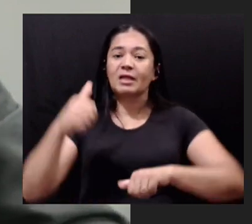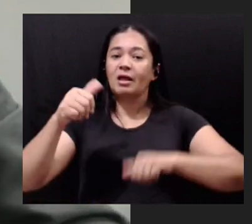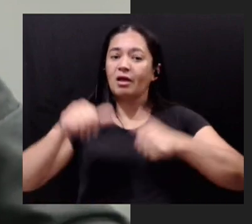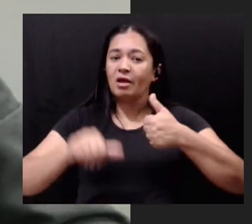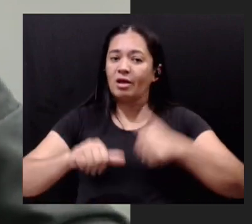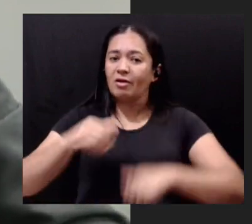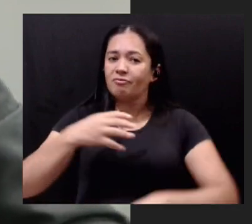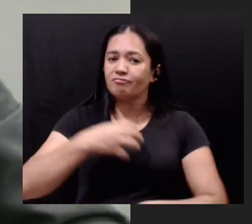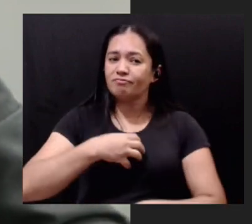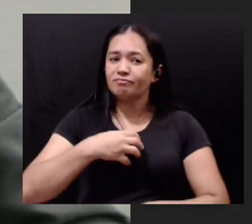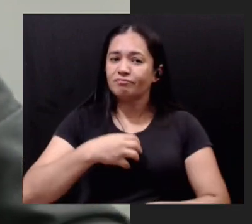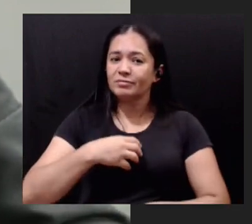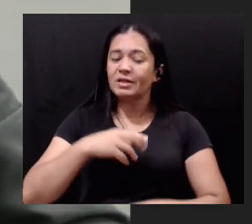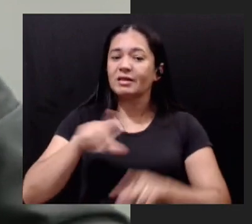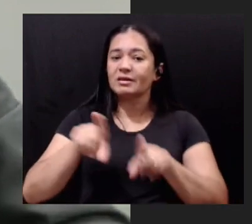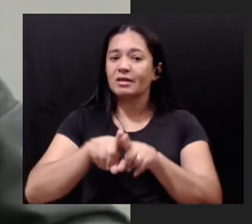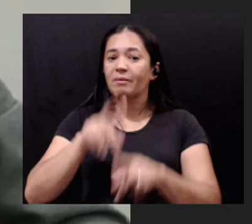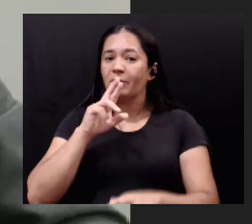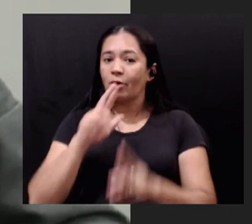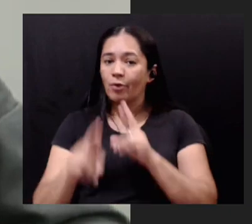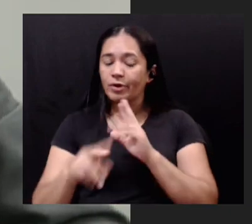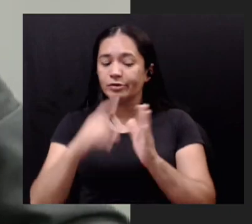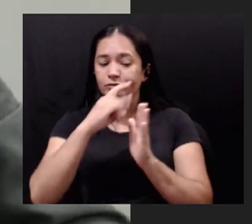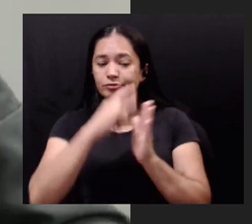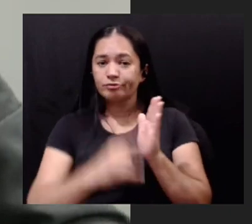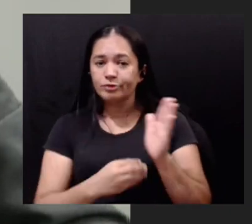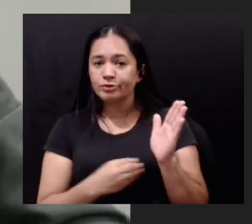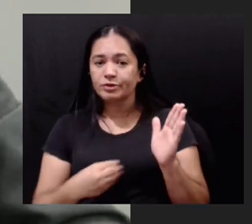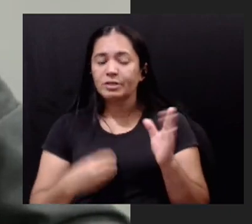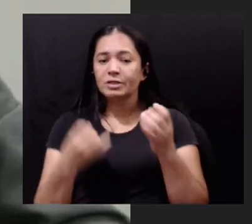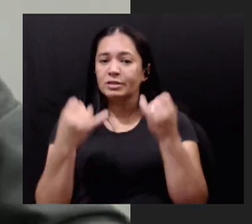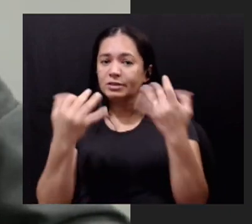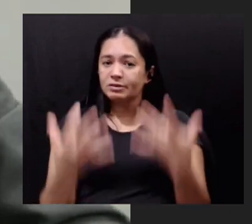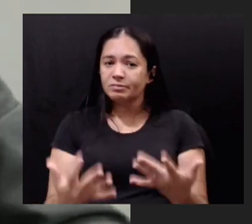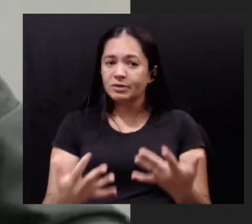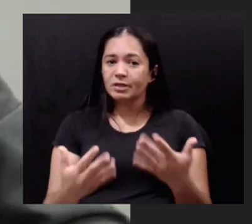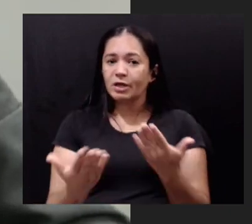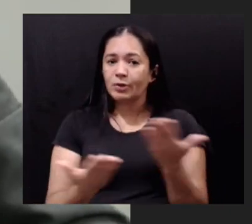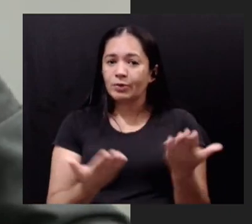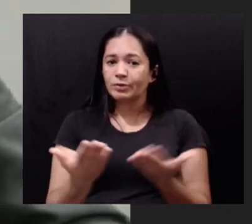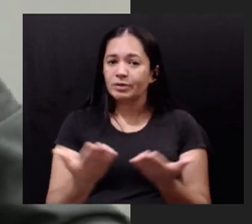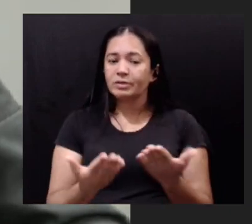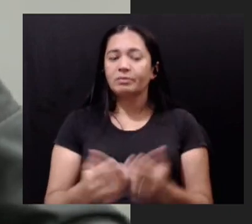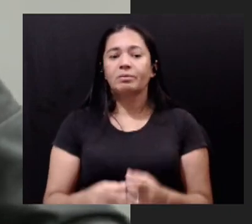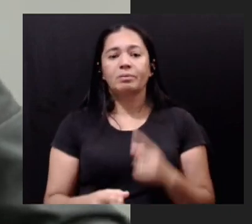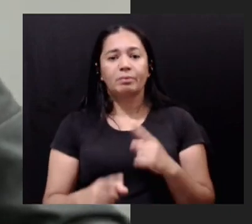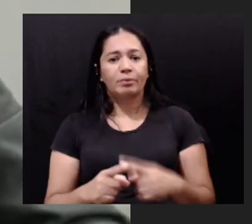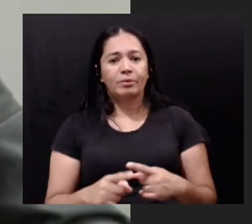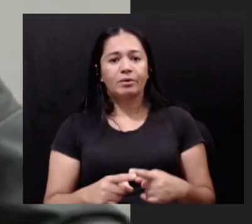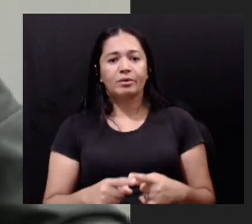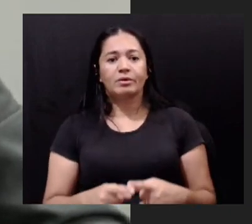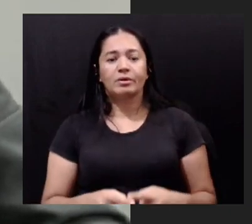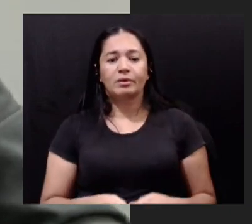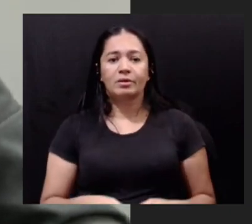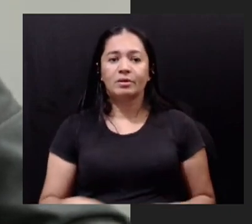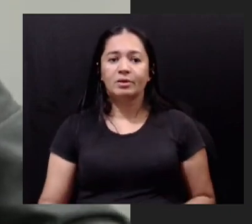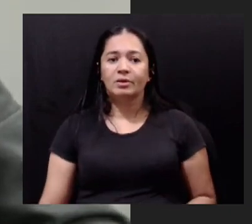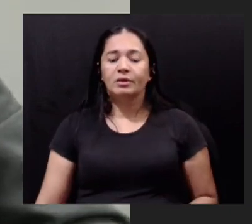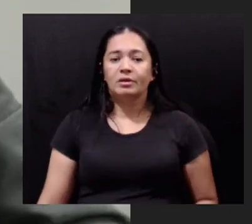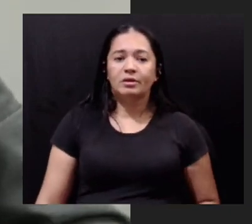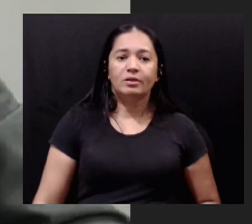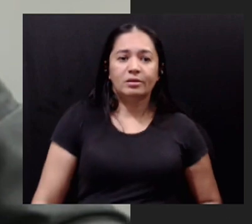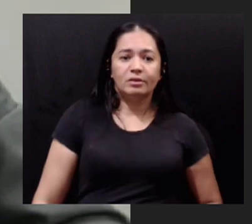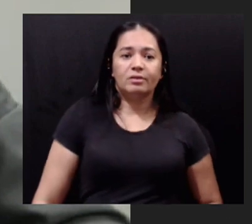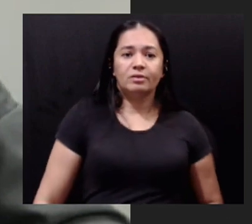resultado do exame para ver se justifica o tratamento. Porque a chance de recontaminação,